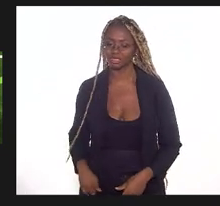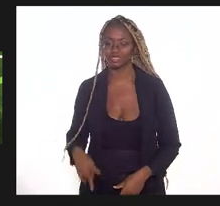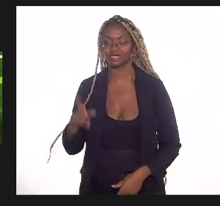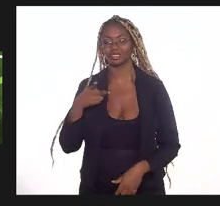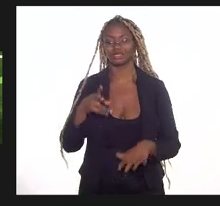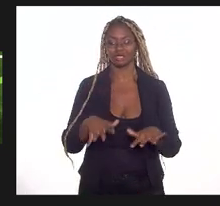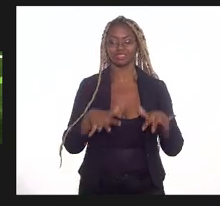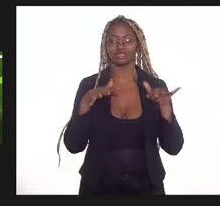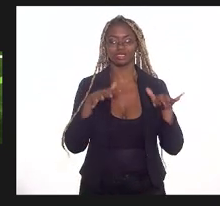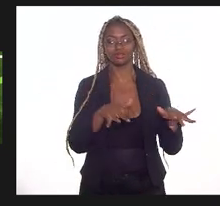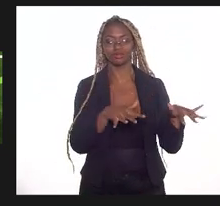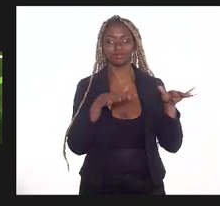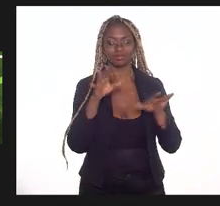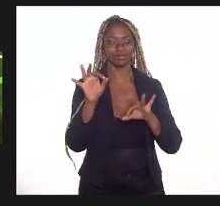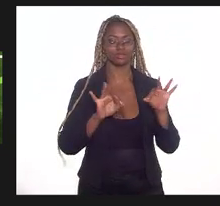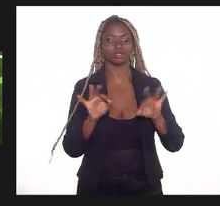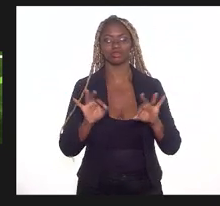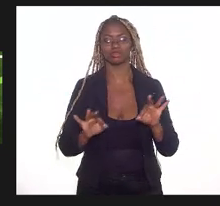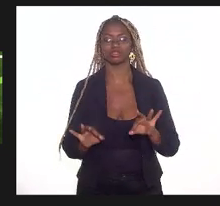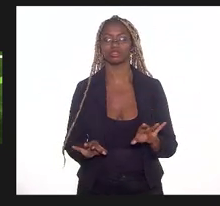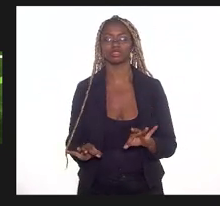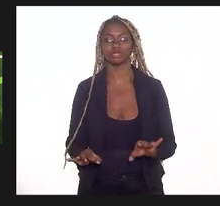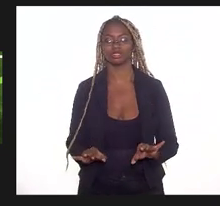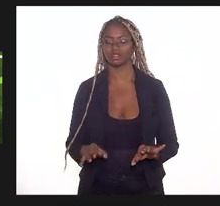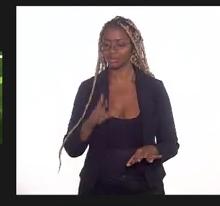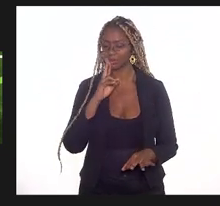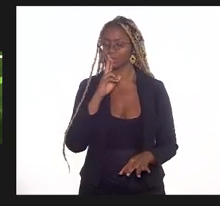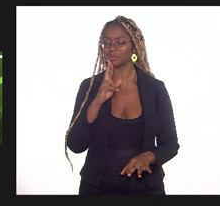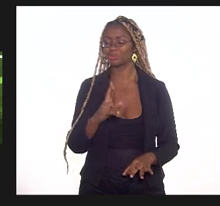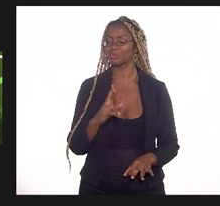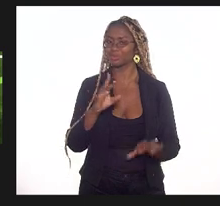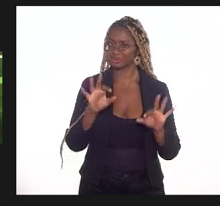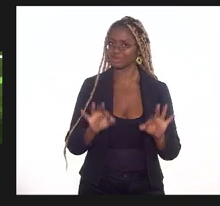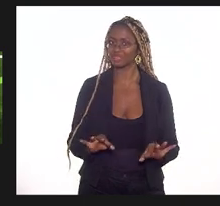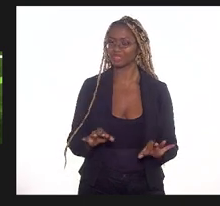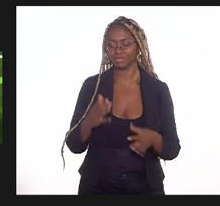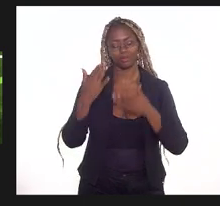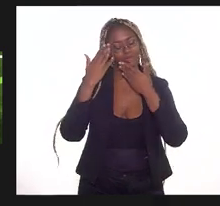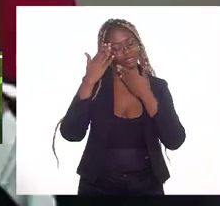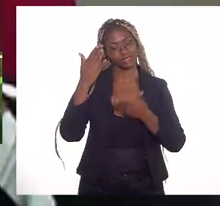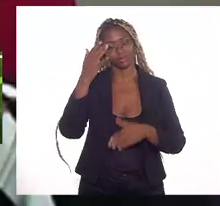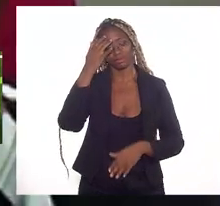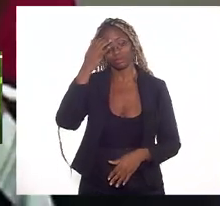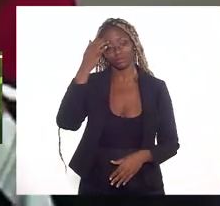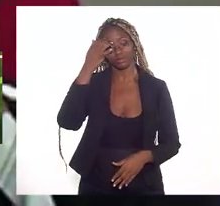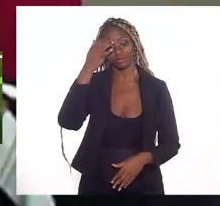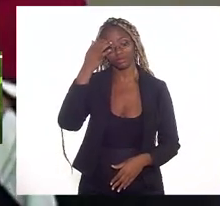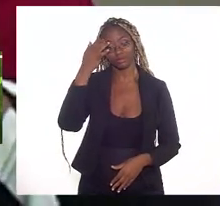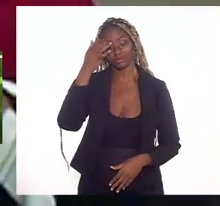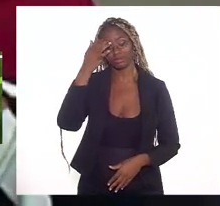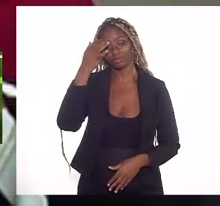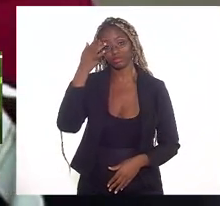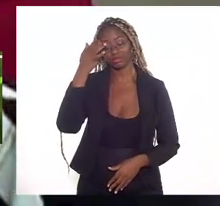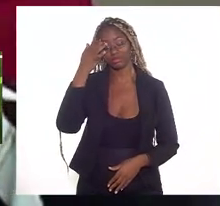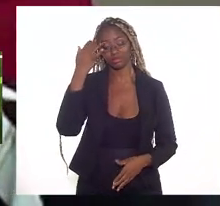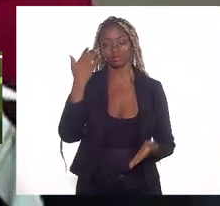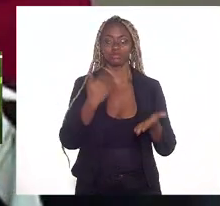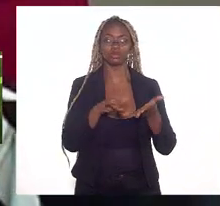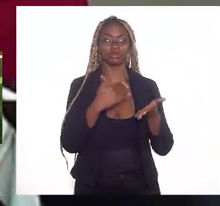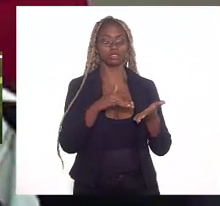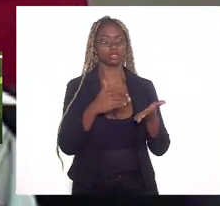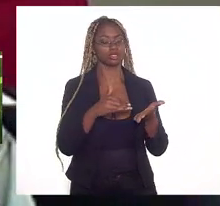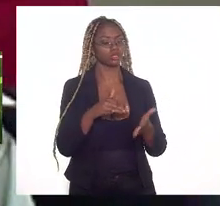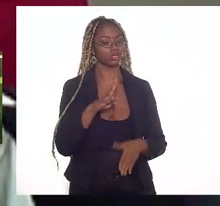em audiências organizadas, né, e com resultados. Muito obrigado. Secretário Bruno, eu queria já deixar aqui